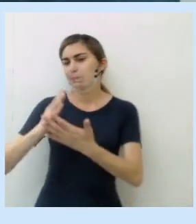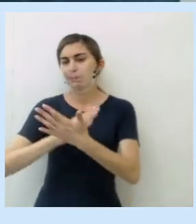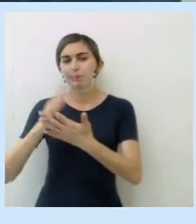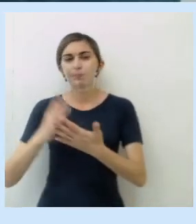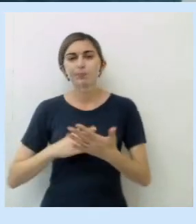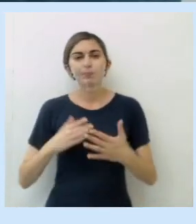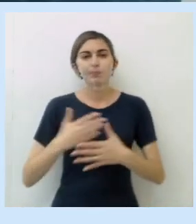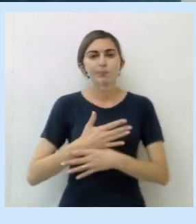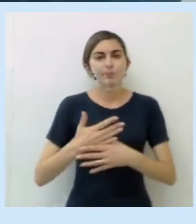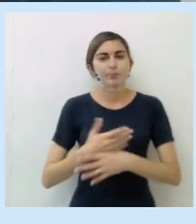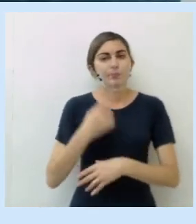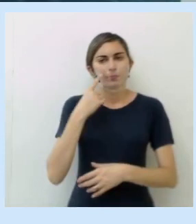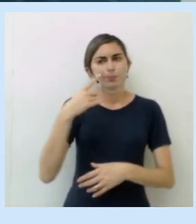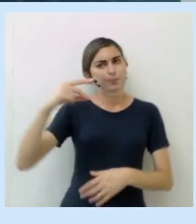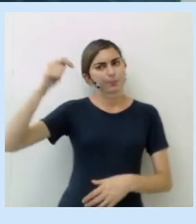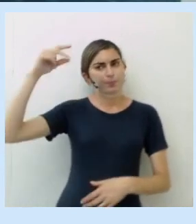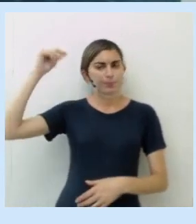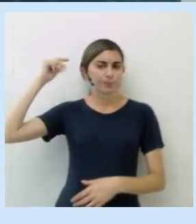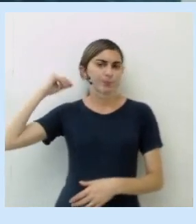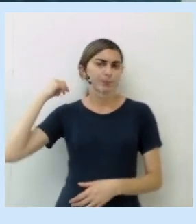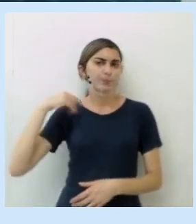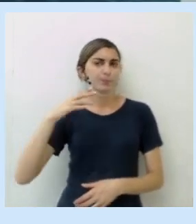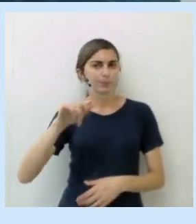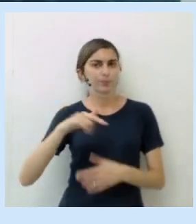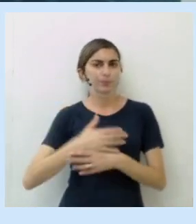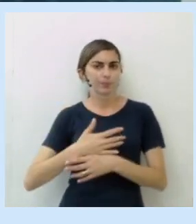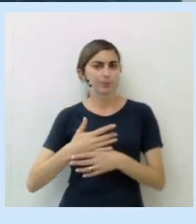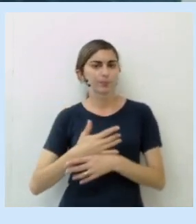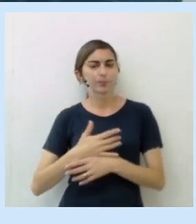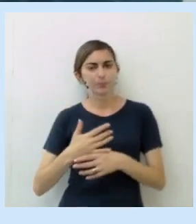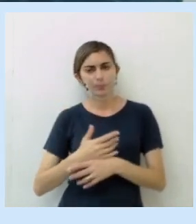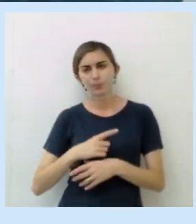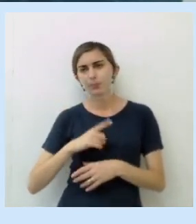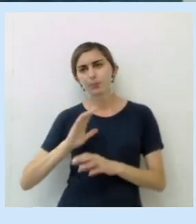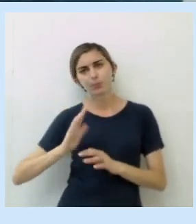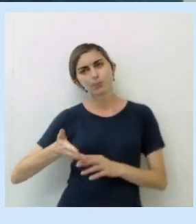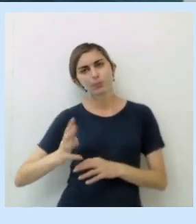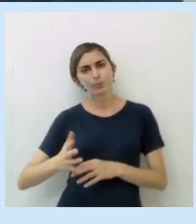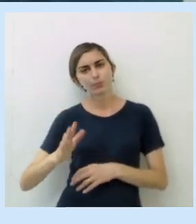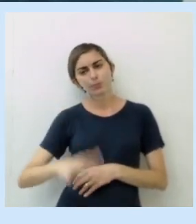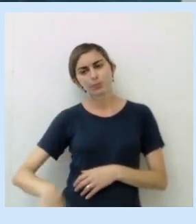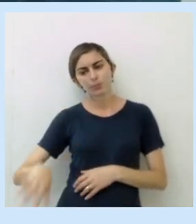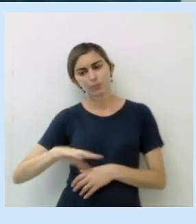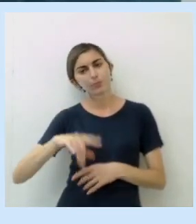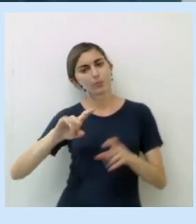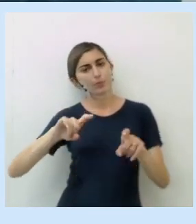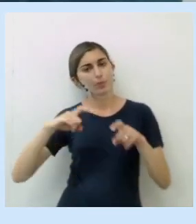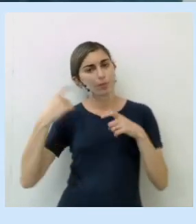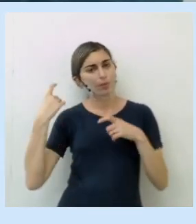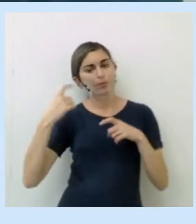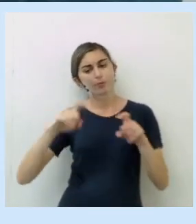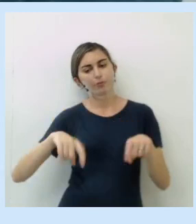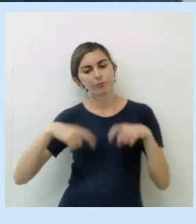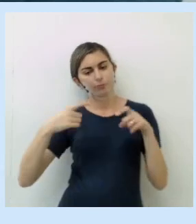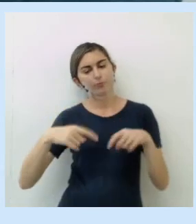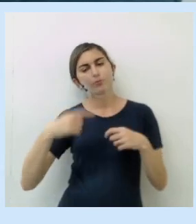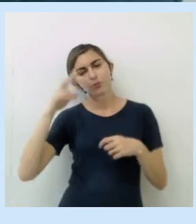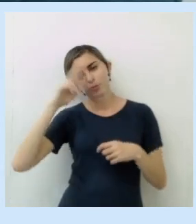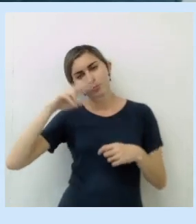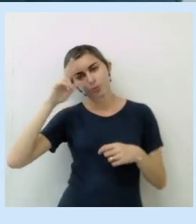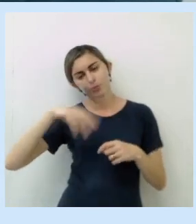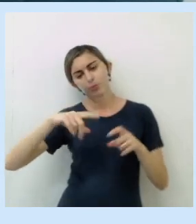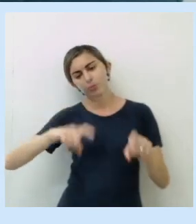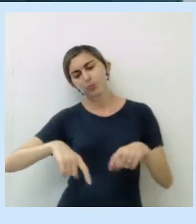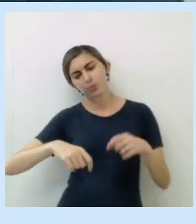funções, mas daí a gente via que antigamente essa cidade ela já foi um meio rural. Então historicamente o campo ela